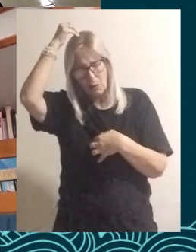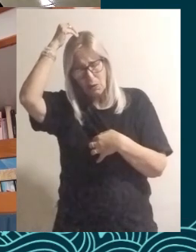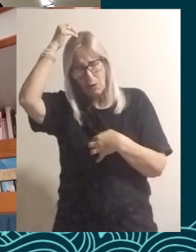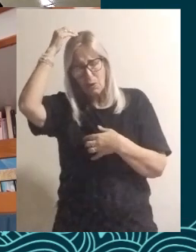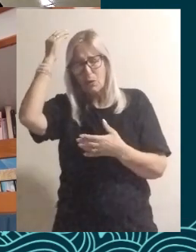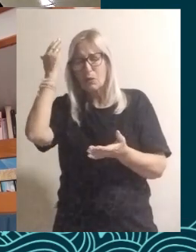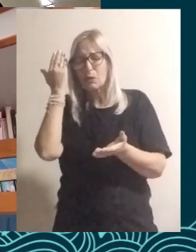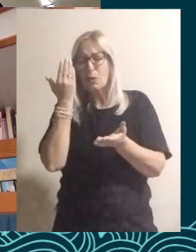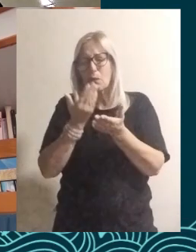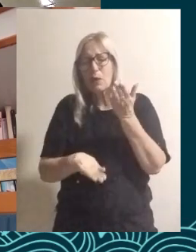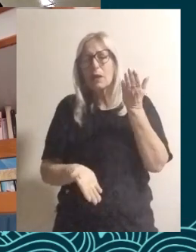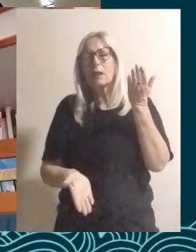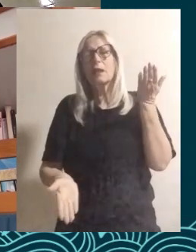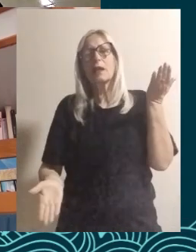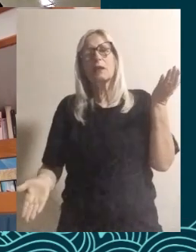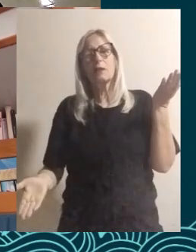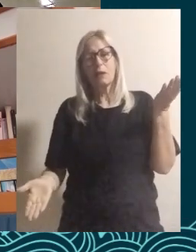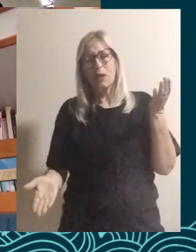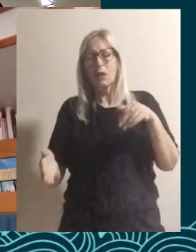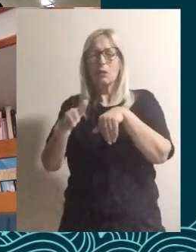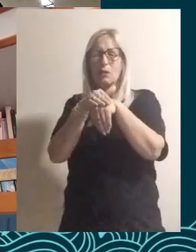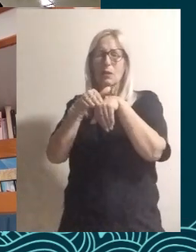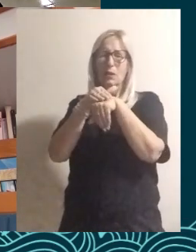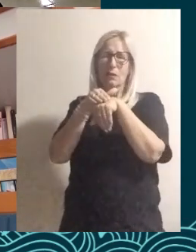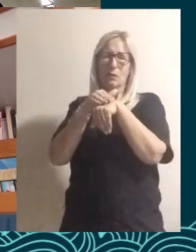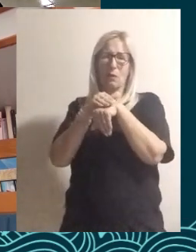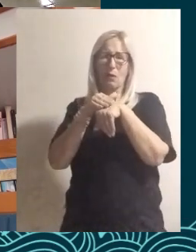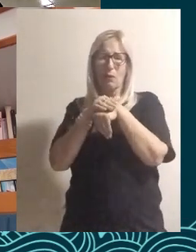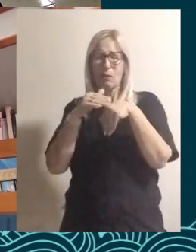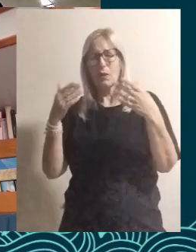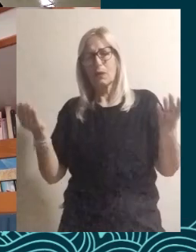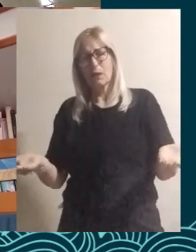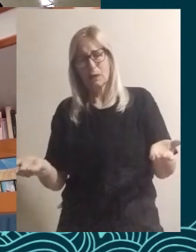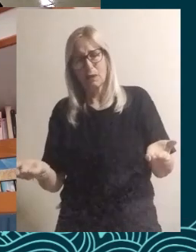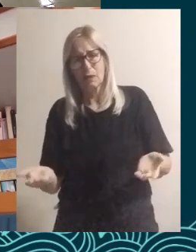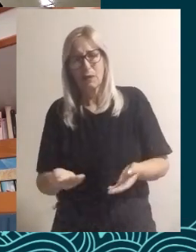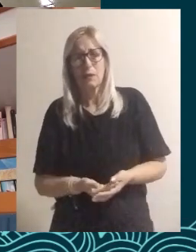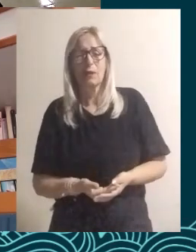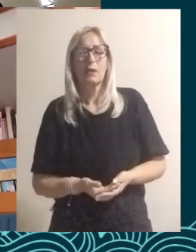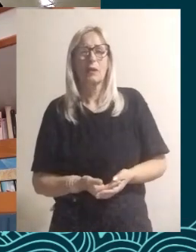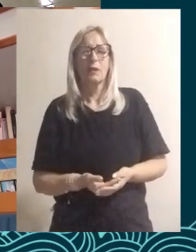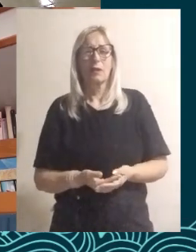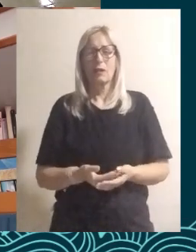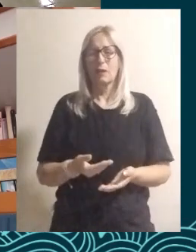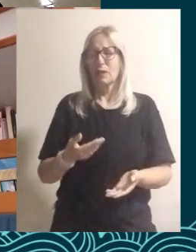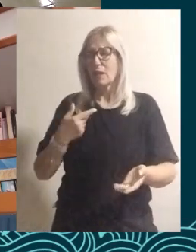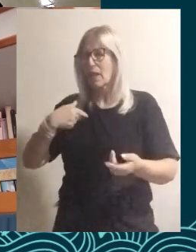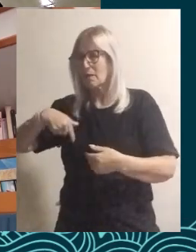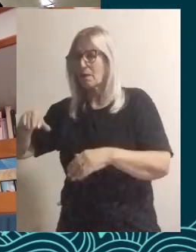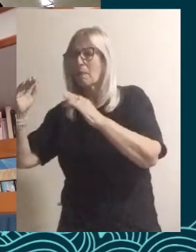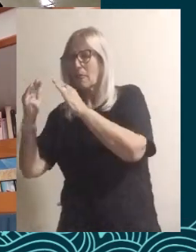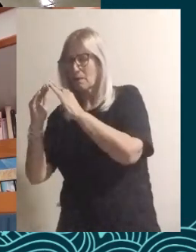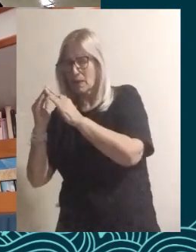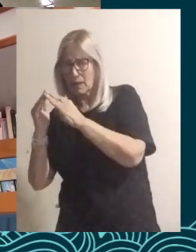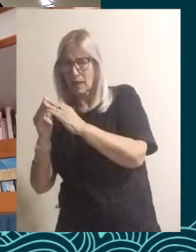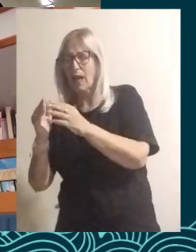a culpa, porque eu estou desperdiçando o meu tempo conversando, né? Ou estou gastando o meu